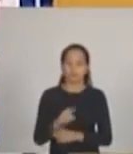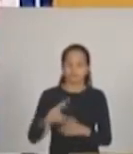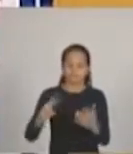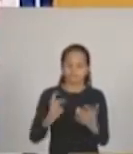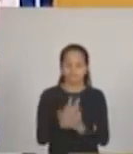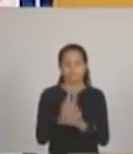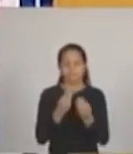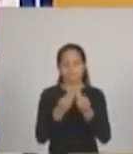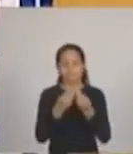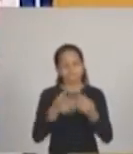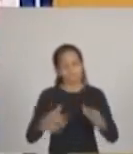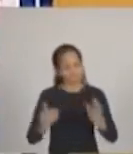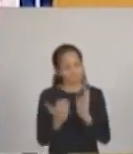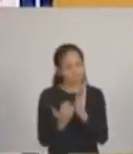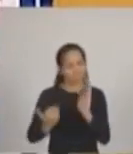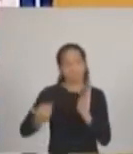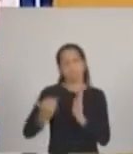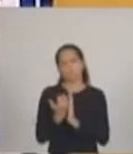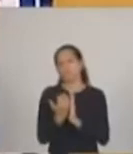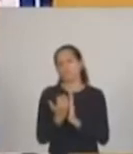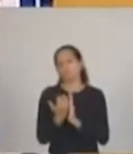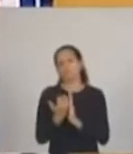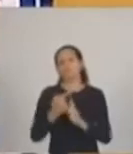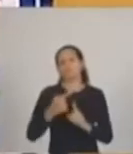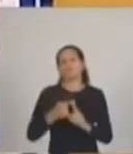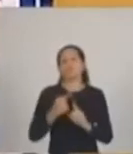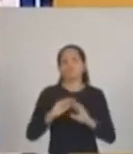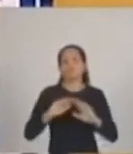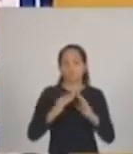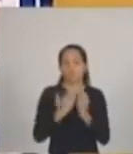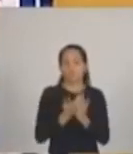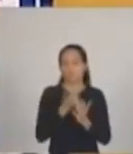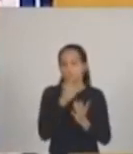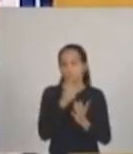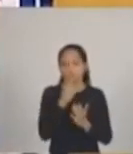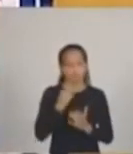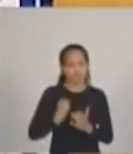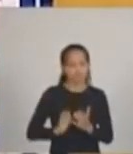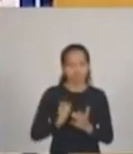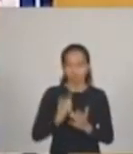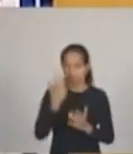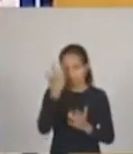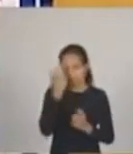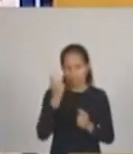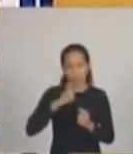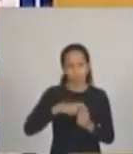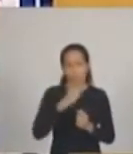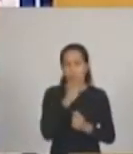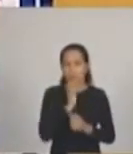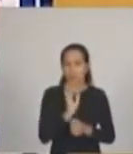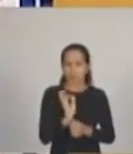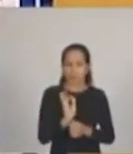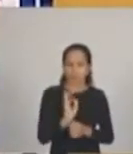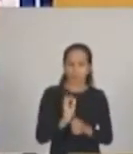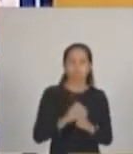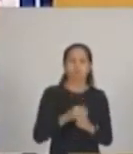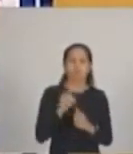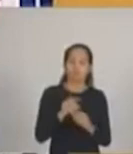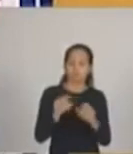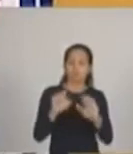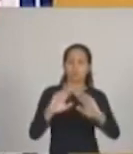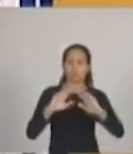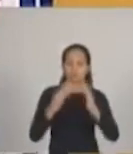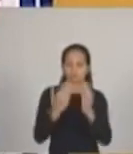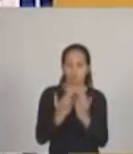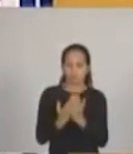porque as aulas não estão acontecendo e toda a estrutura do transporte